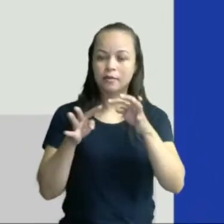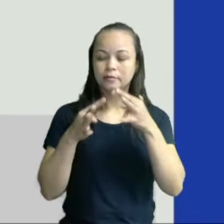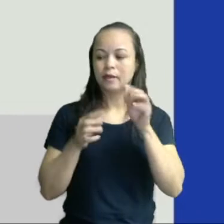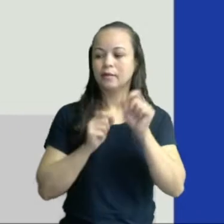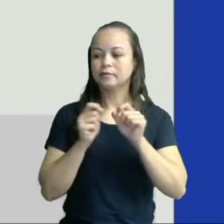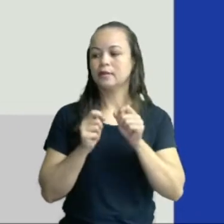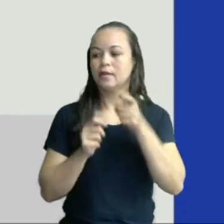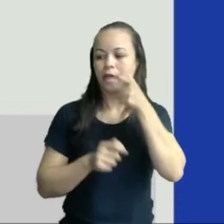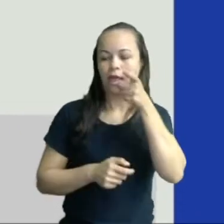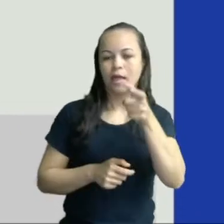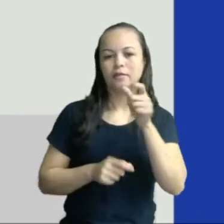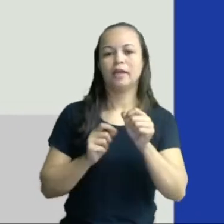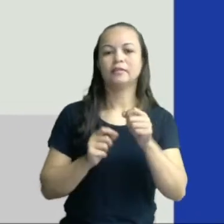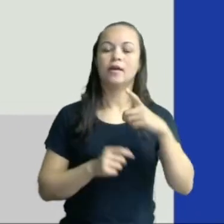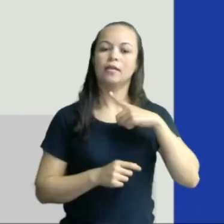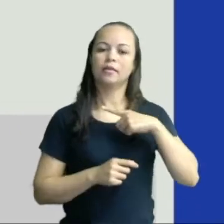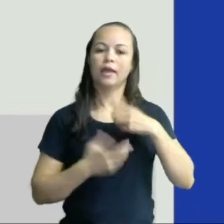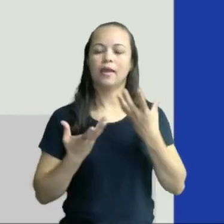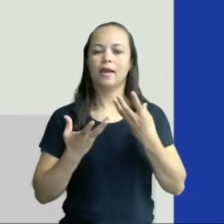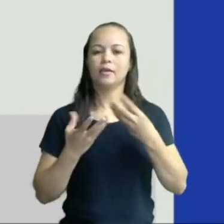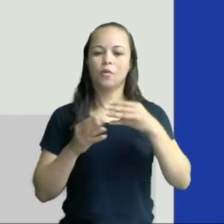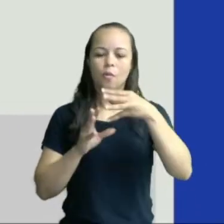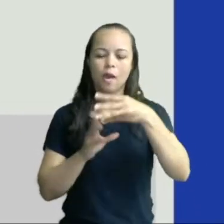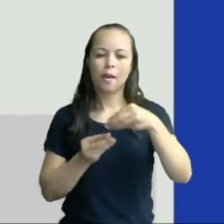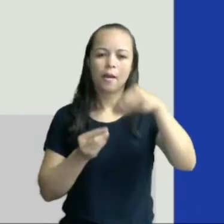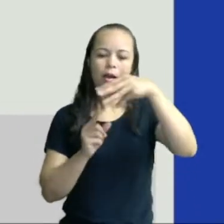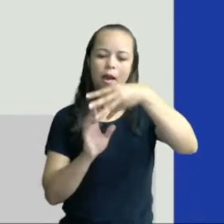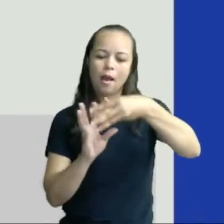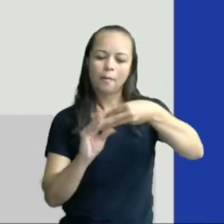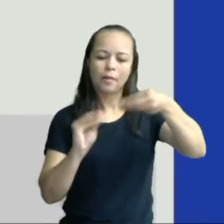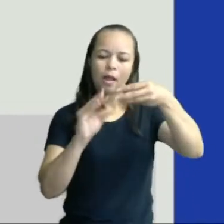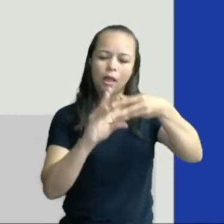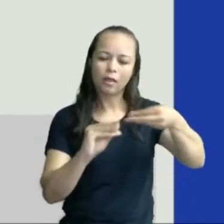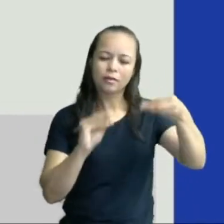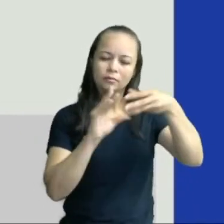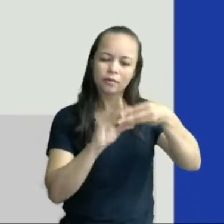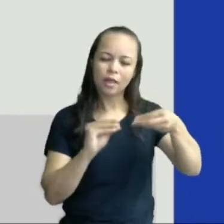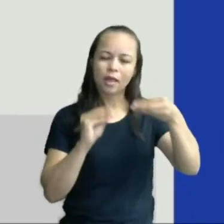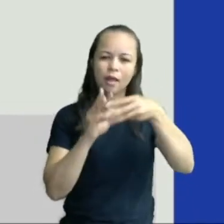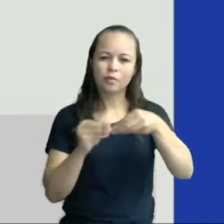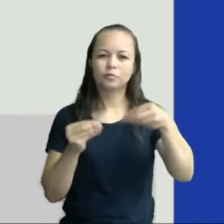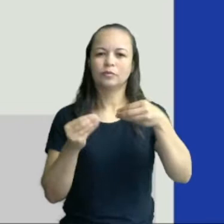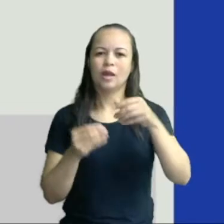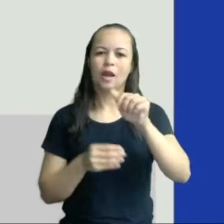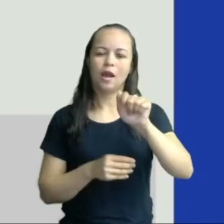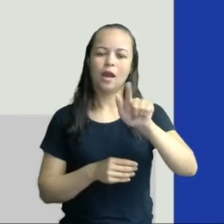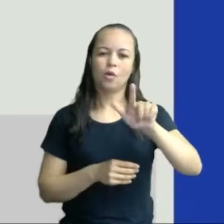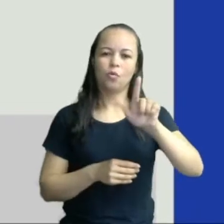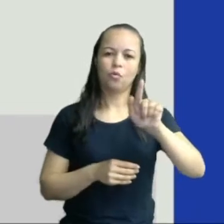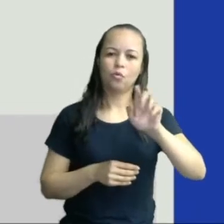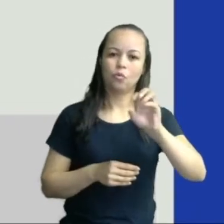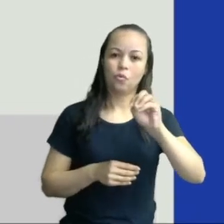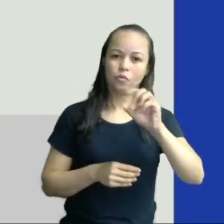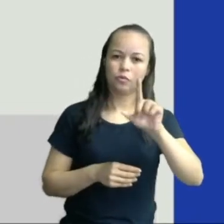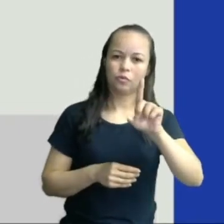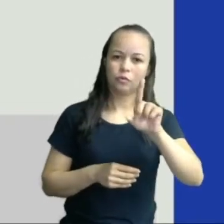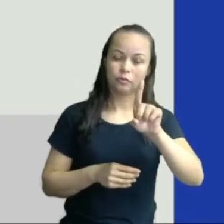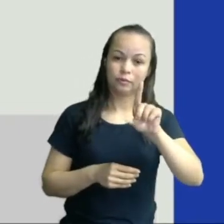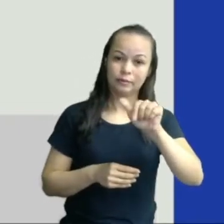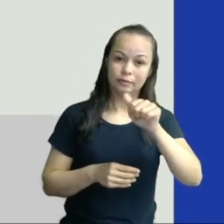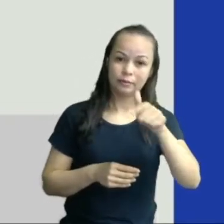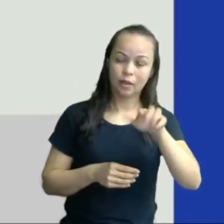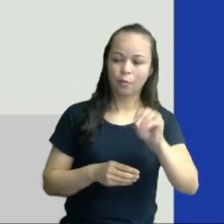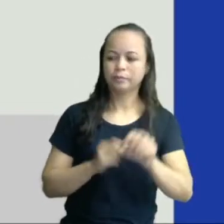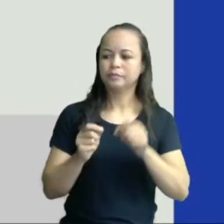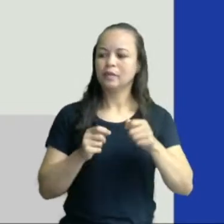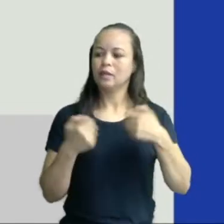tá vendo? O menino, o homem e a mulher aí, eles estão colhendo o algodão. Grande parte do que o campo produz é destinada